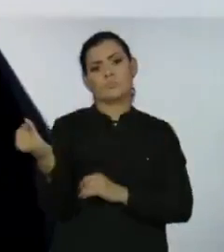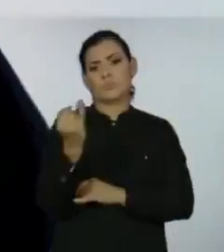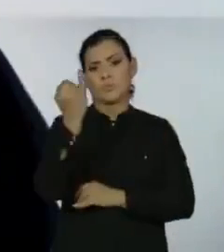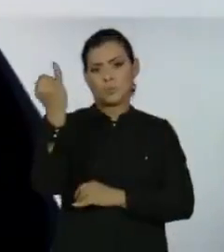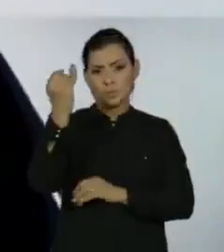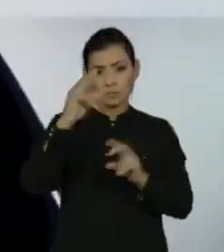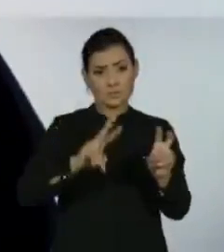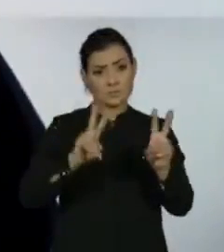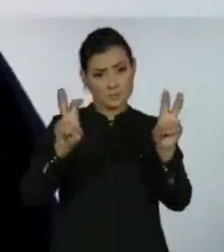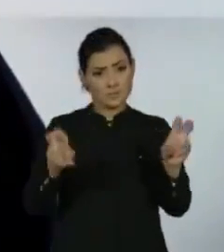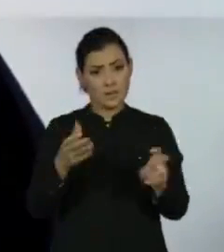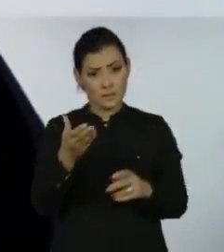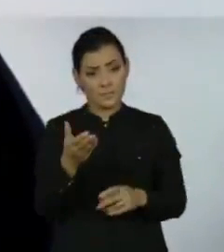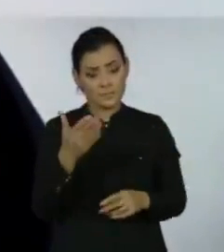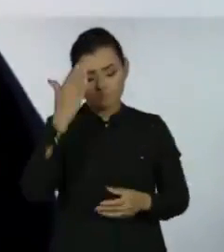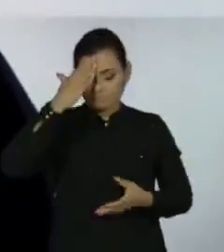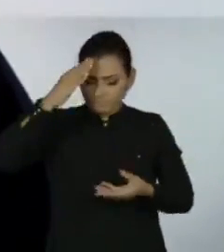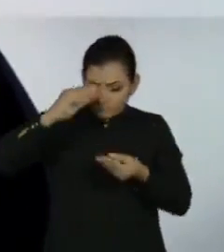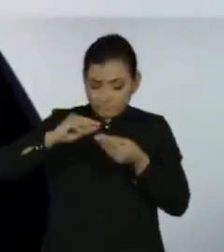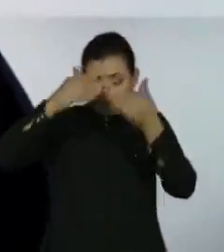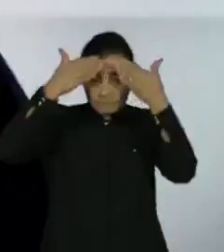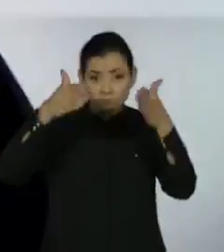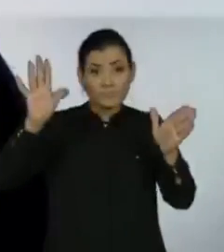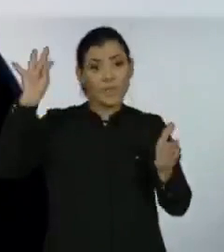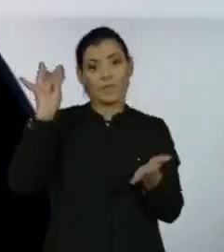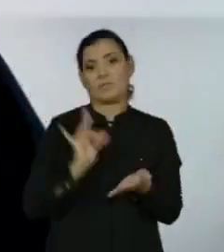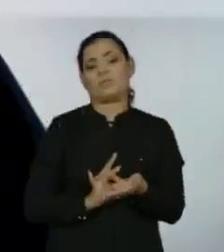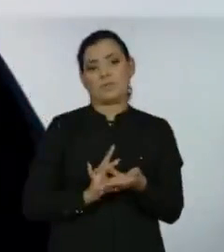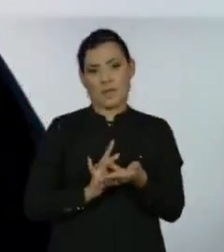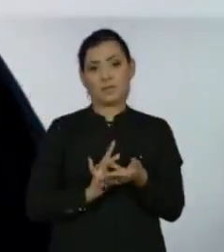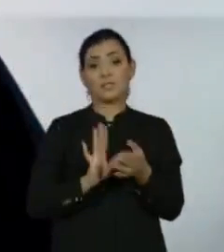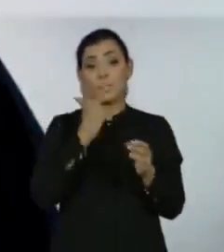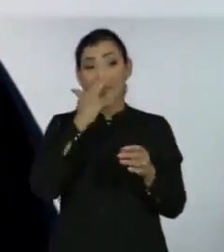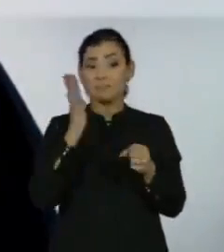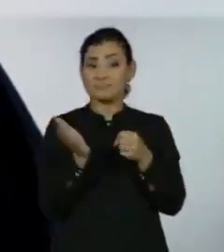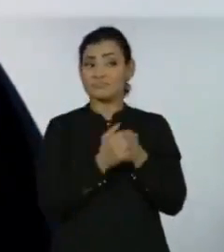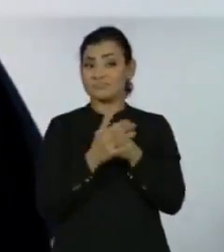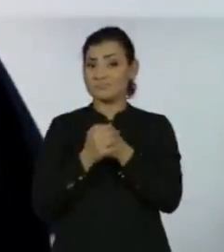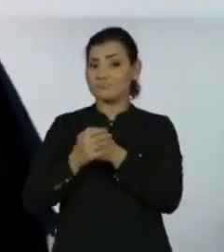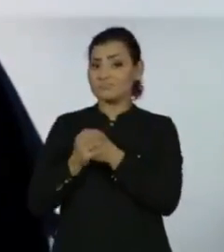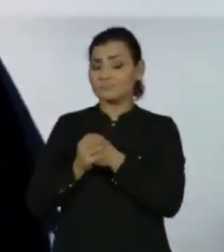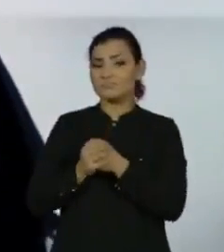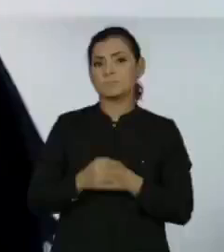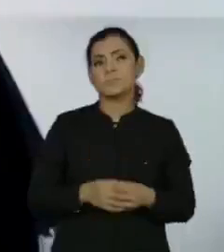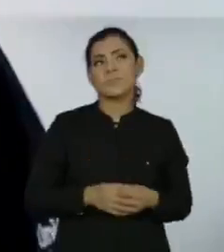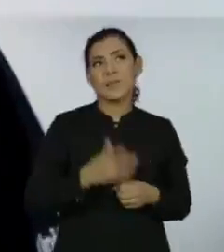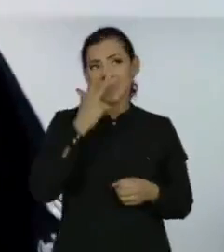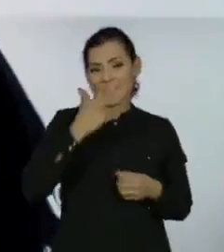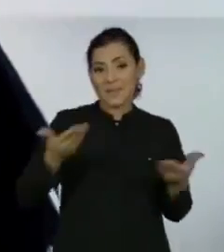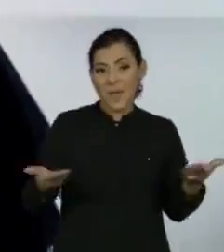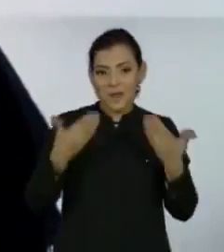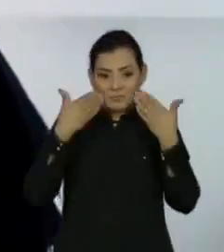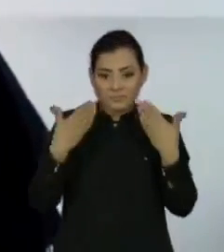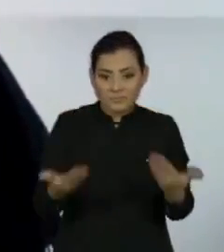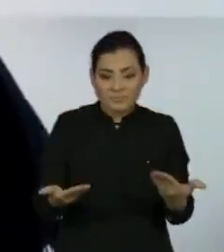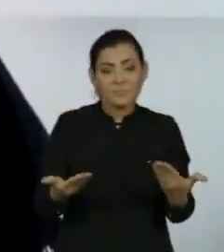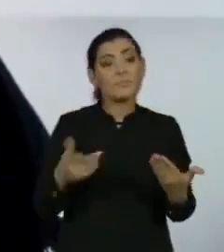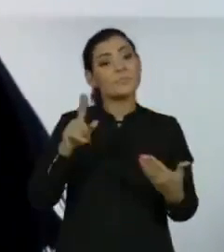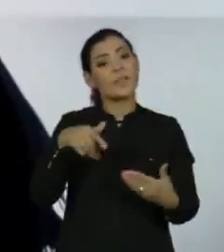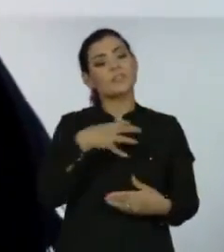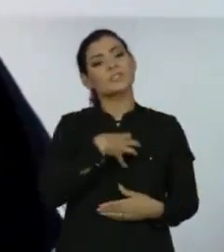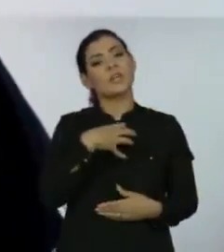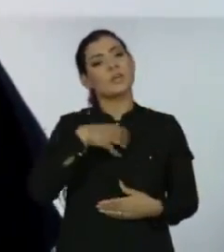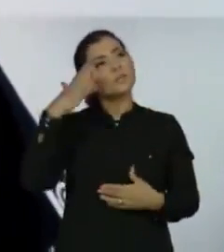importância desse tema, entendendo que ele é uma realidade muitas vezes ocultada. E trazer ele à tona é uma forma